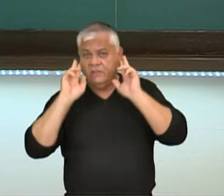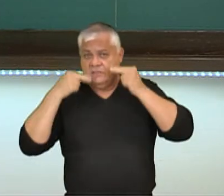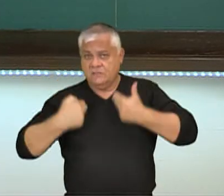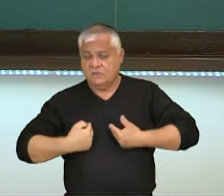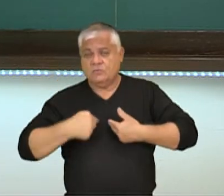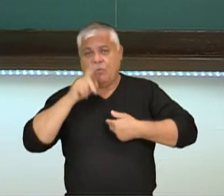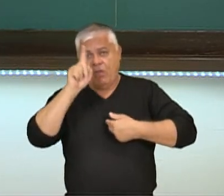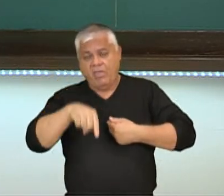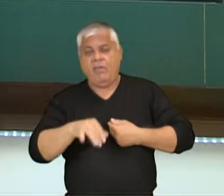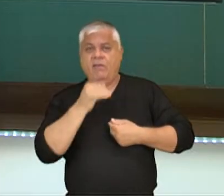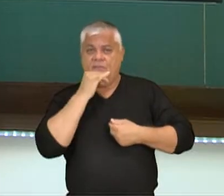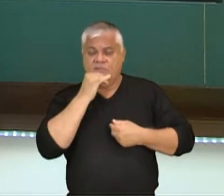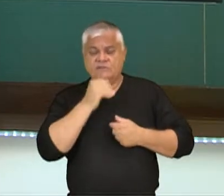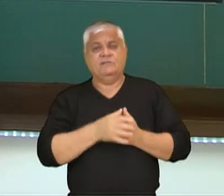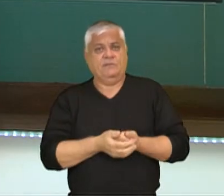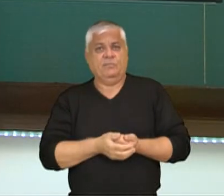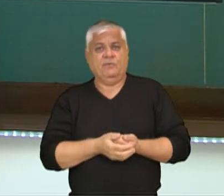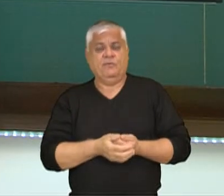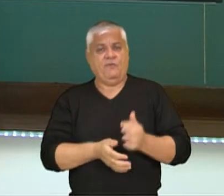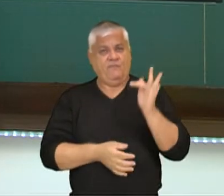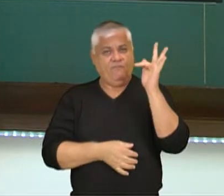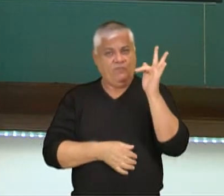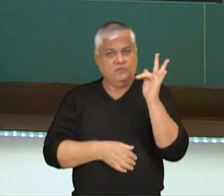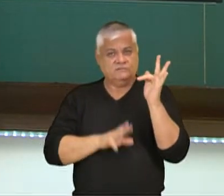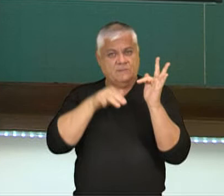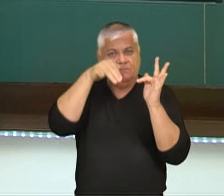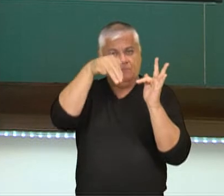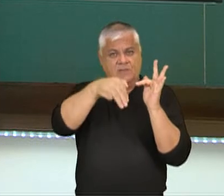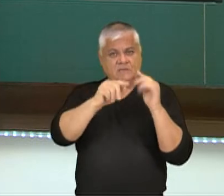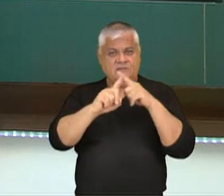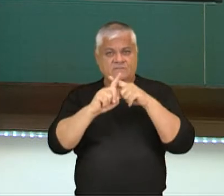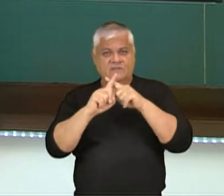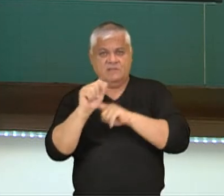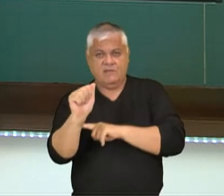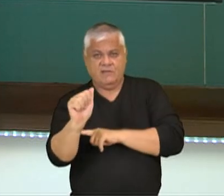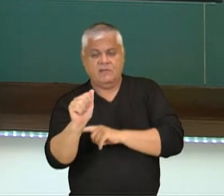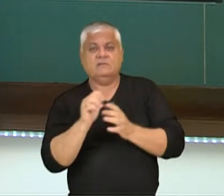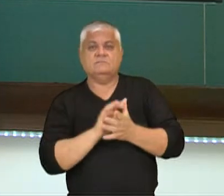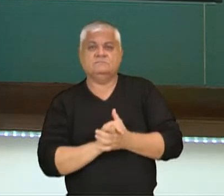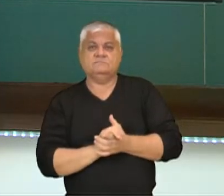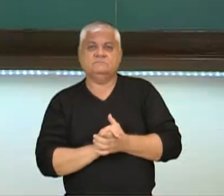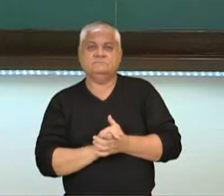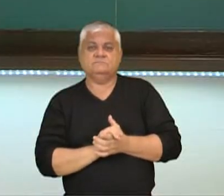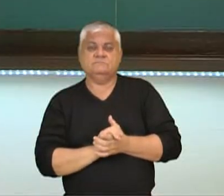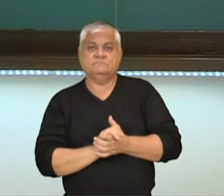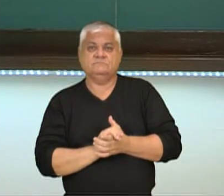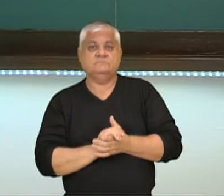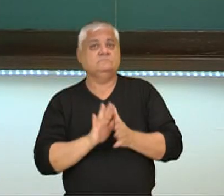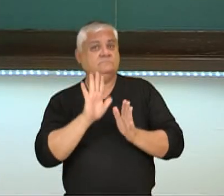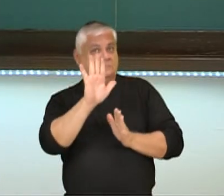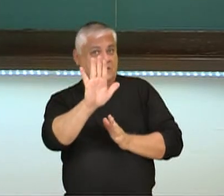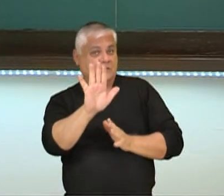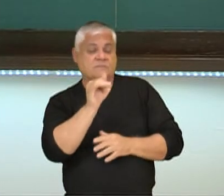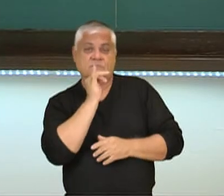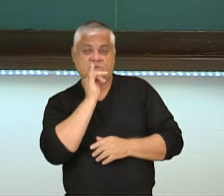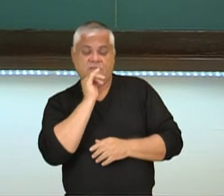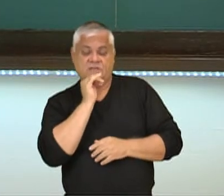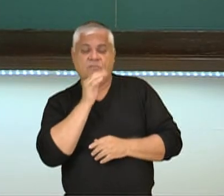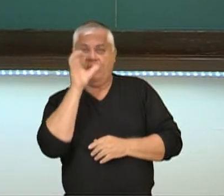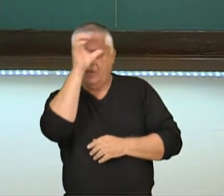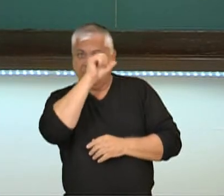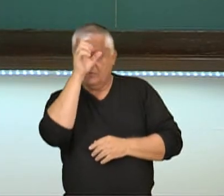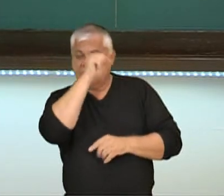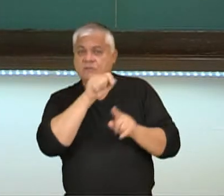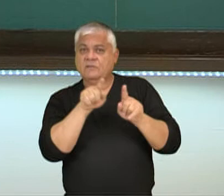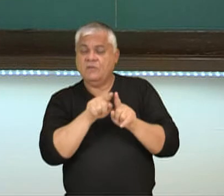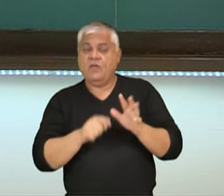equação, que é uma relação entre força, massa e aceleração. Vale destacar que nós vimos também que força